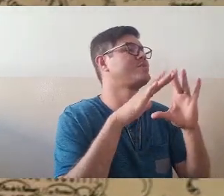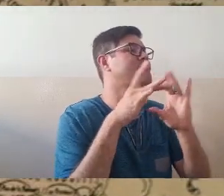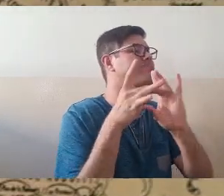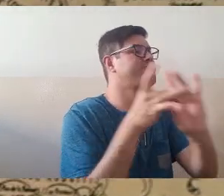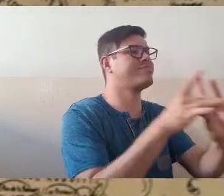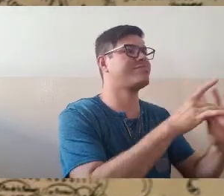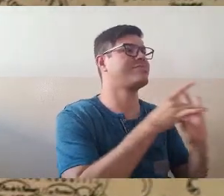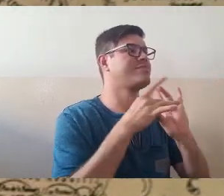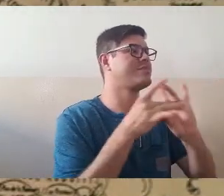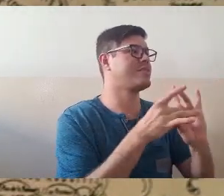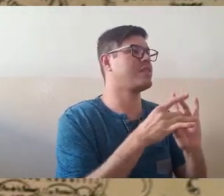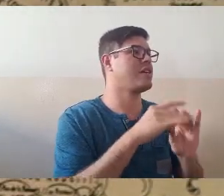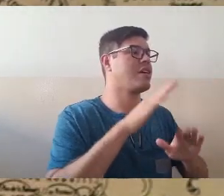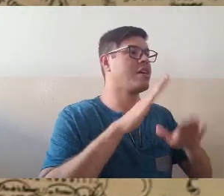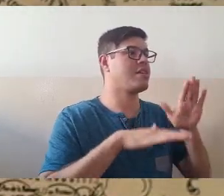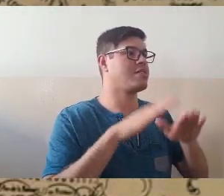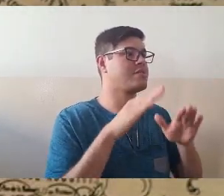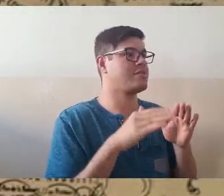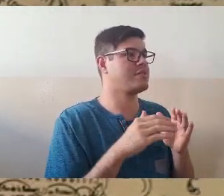uma questão,